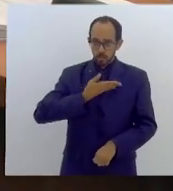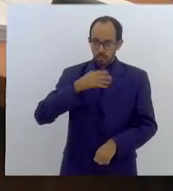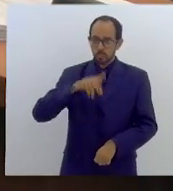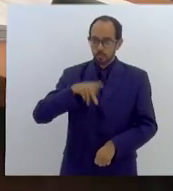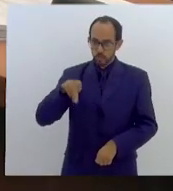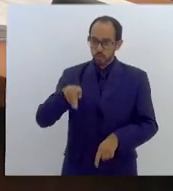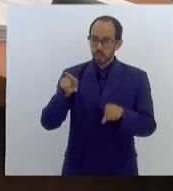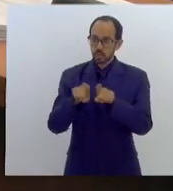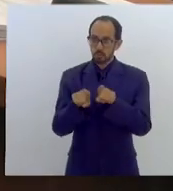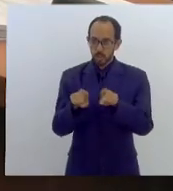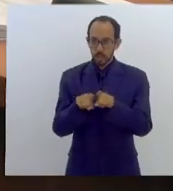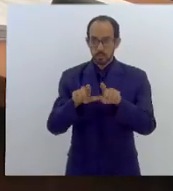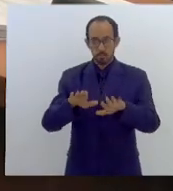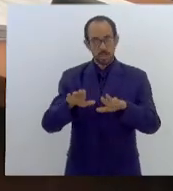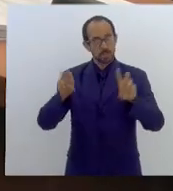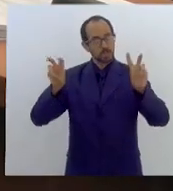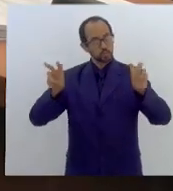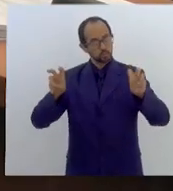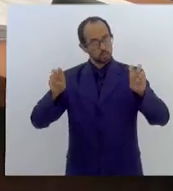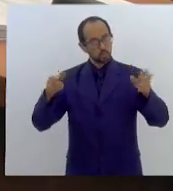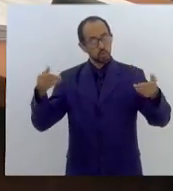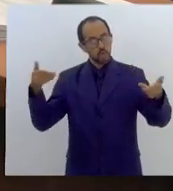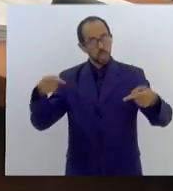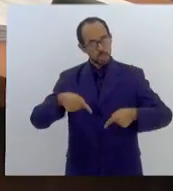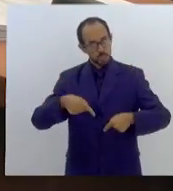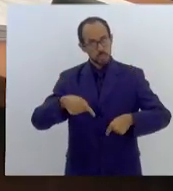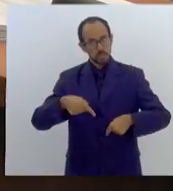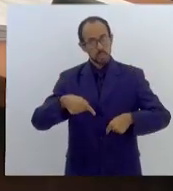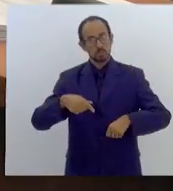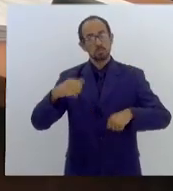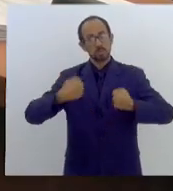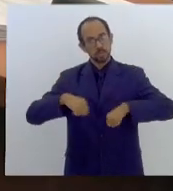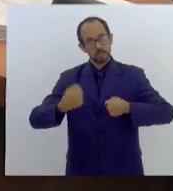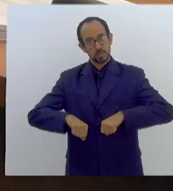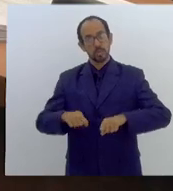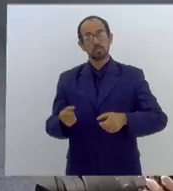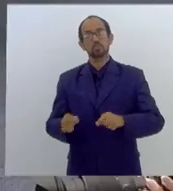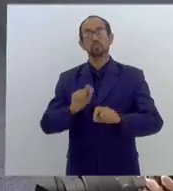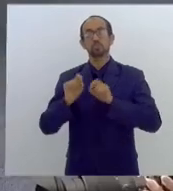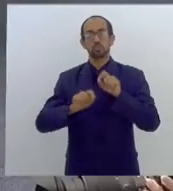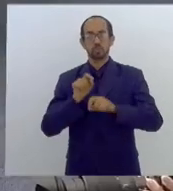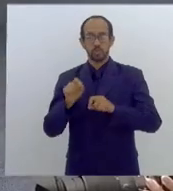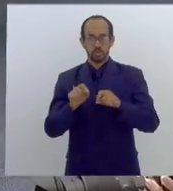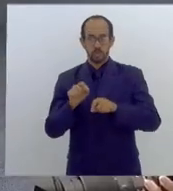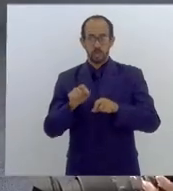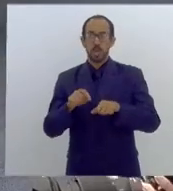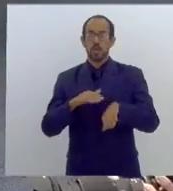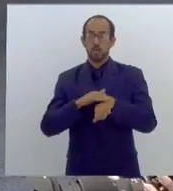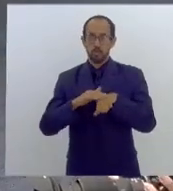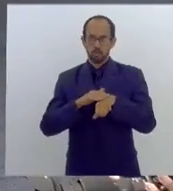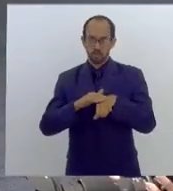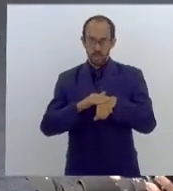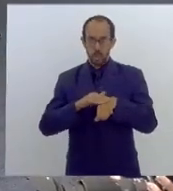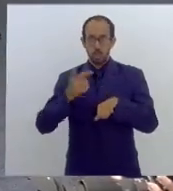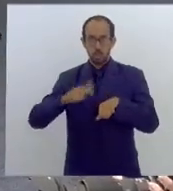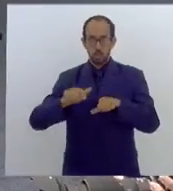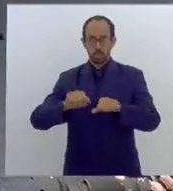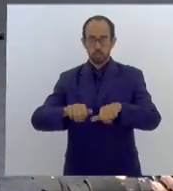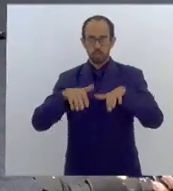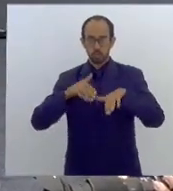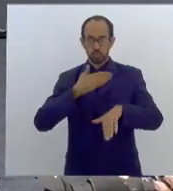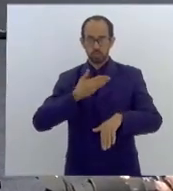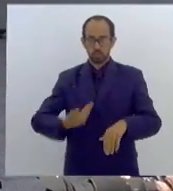também. Mas nesse assunto, precisamos voltar à tona com uma outra audiência e dessa